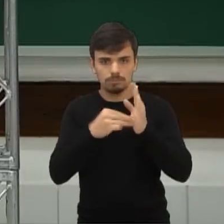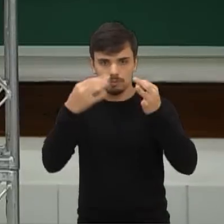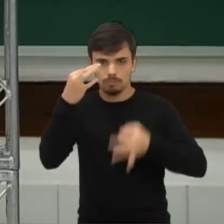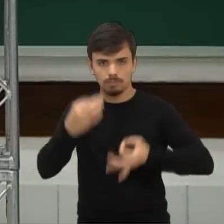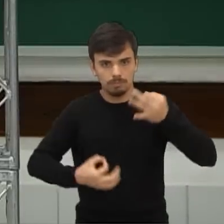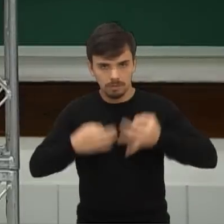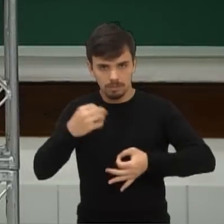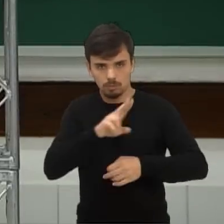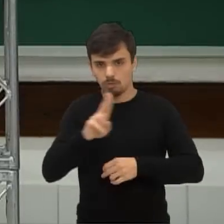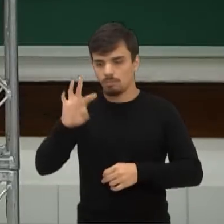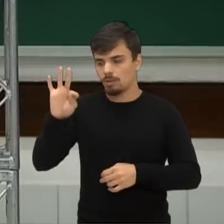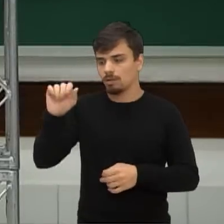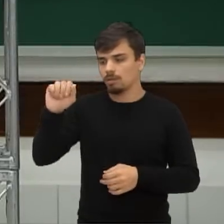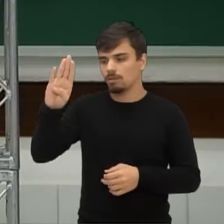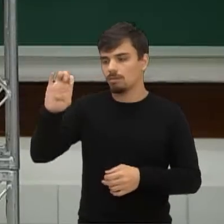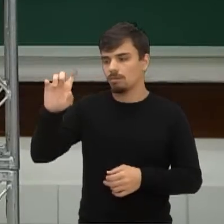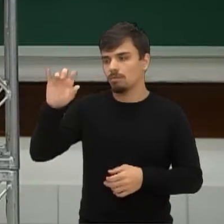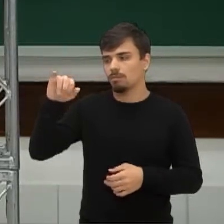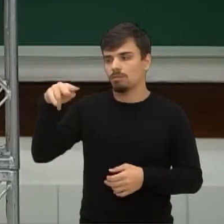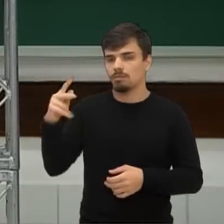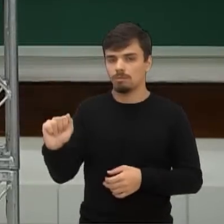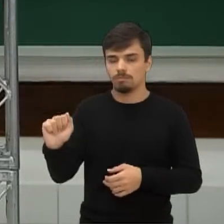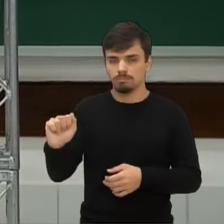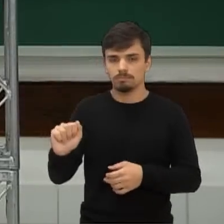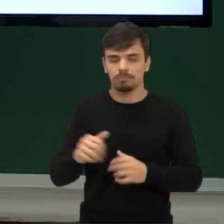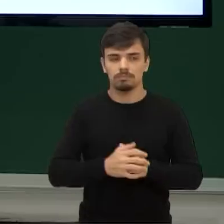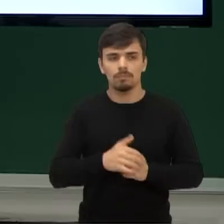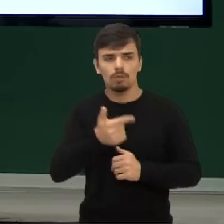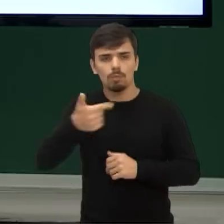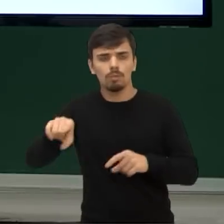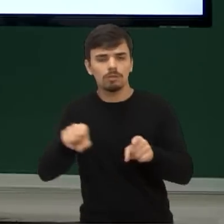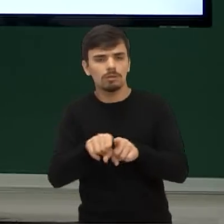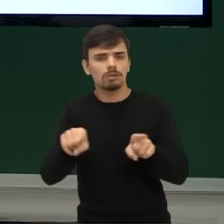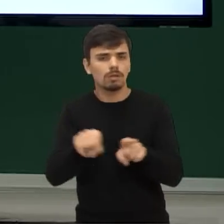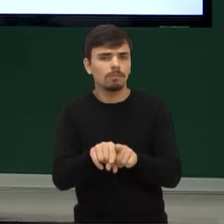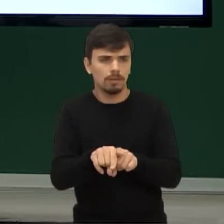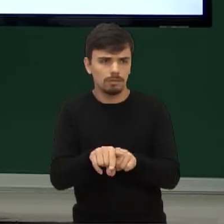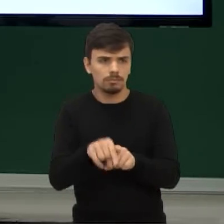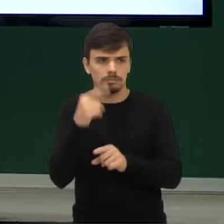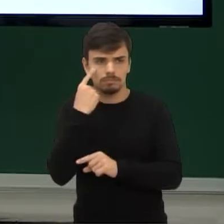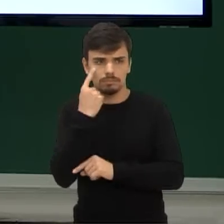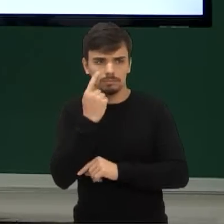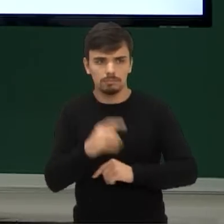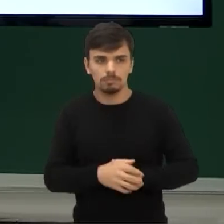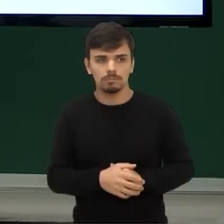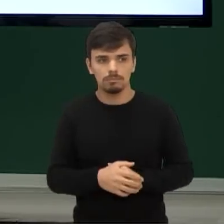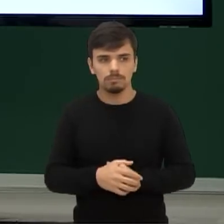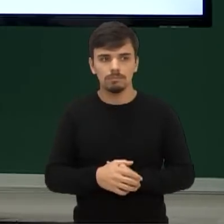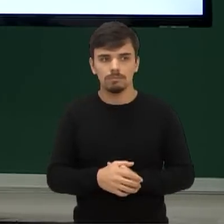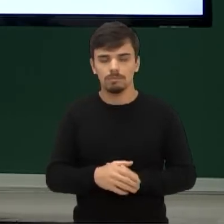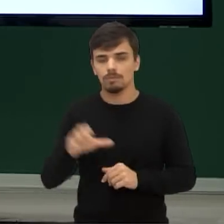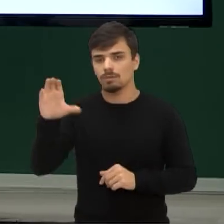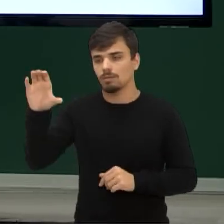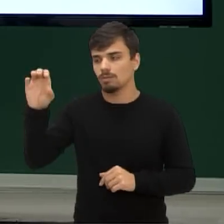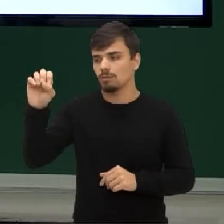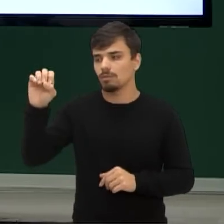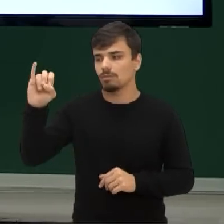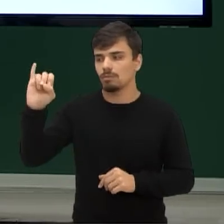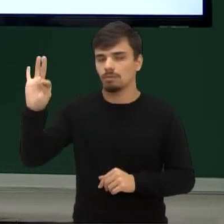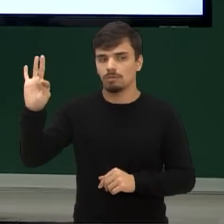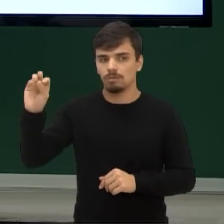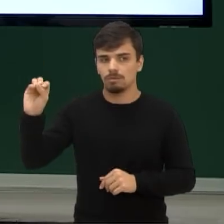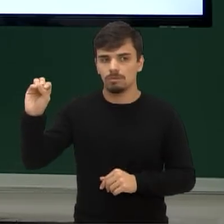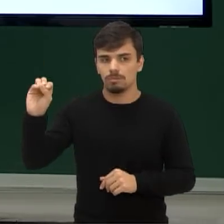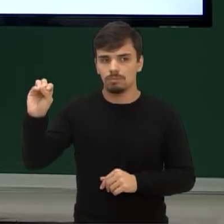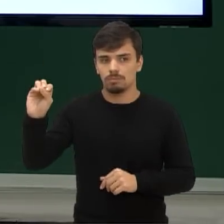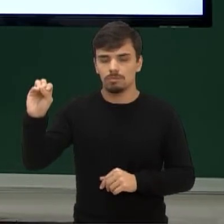tabelinha. E um outro método comportamental usado por homens é o chamado coito interrompido.